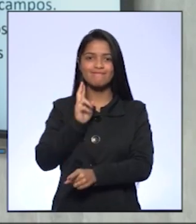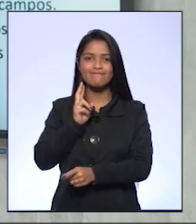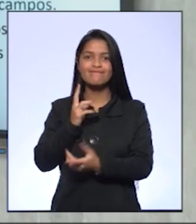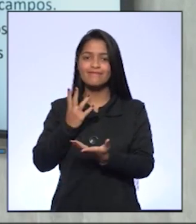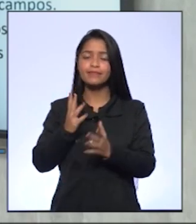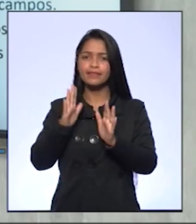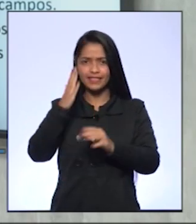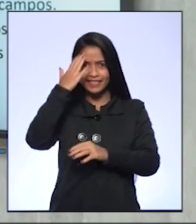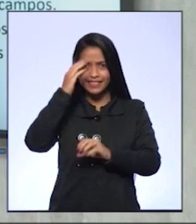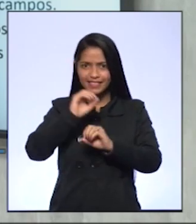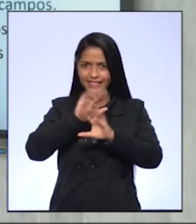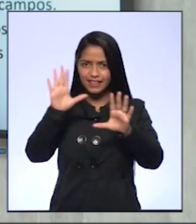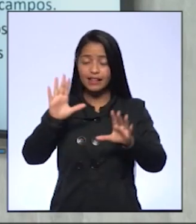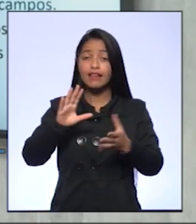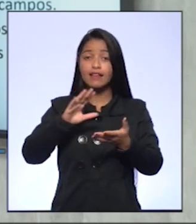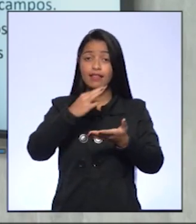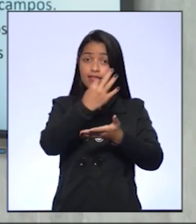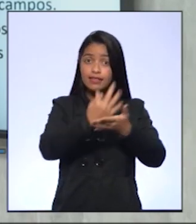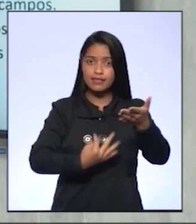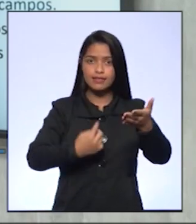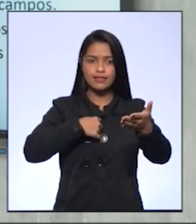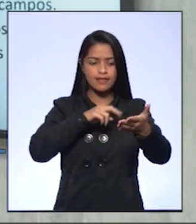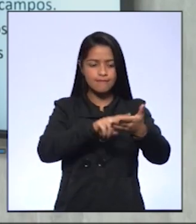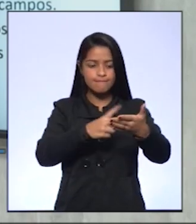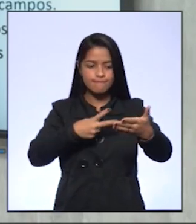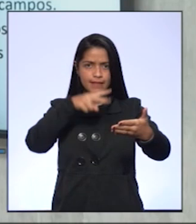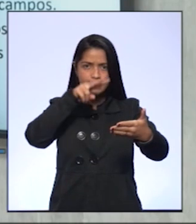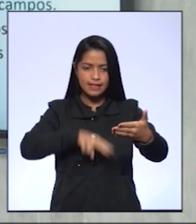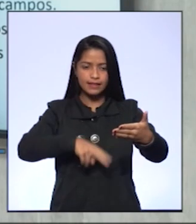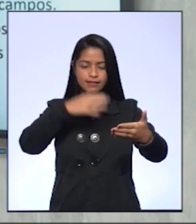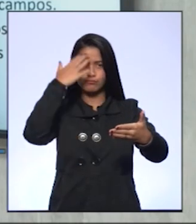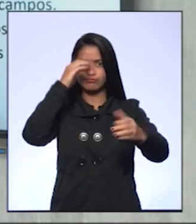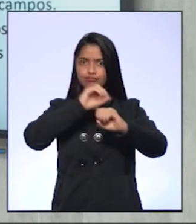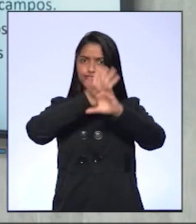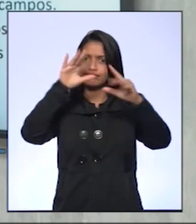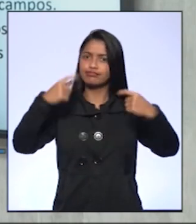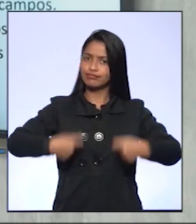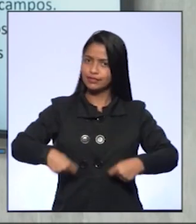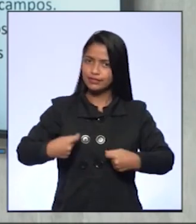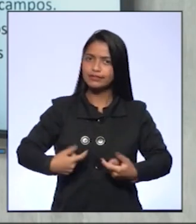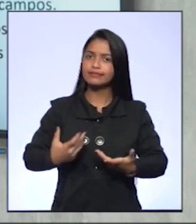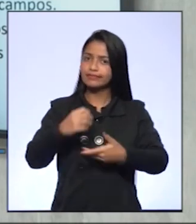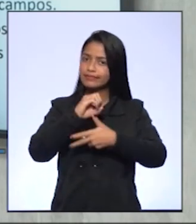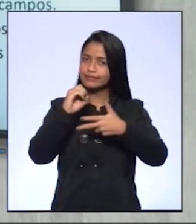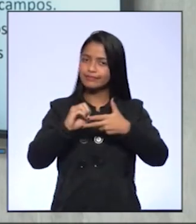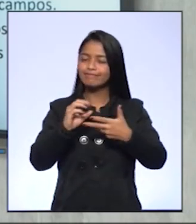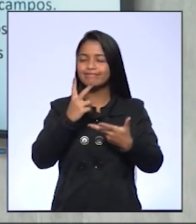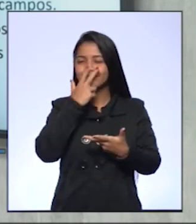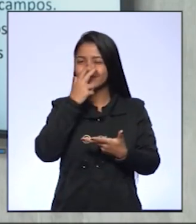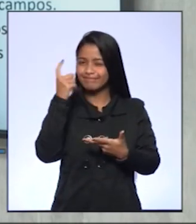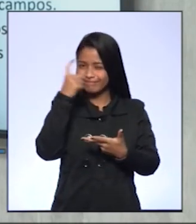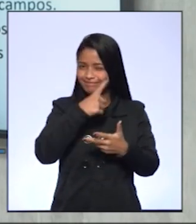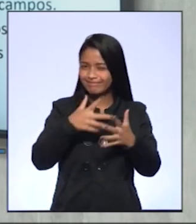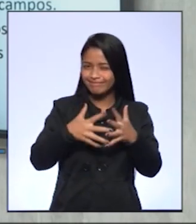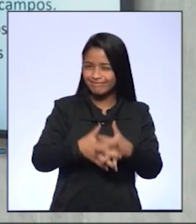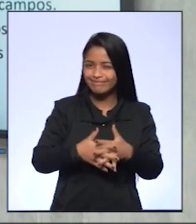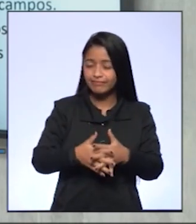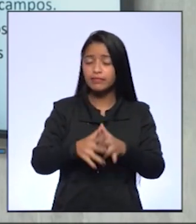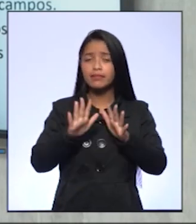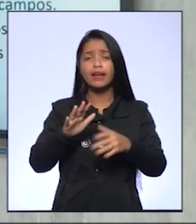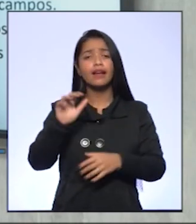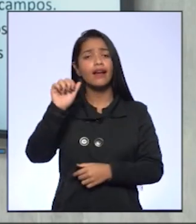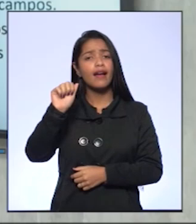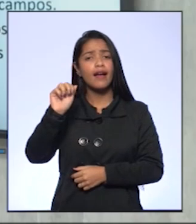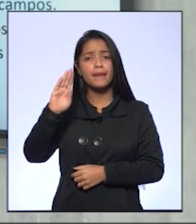que tem uma interpretação de texto, uma boa leitura dentro do Enem? Complicado, né? E, de novo, não quer dizer que a A, B, a C, a D estejam